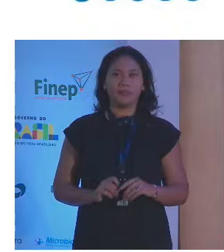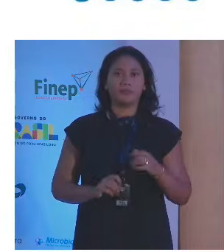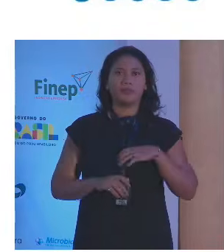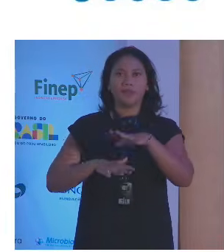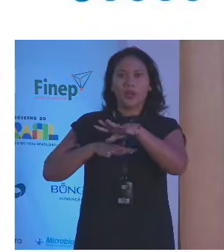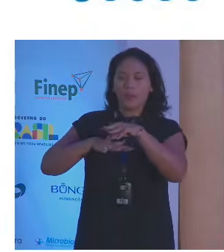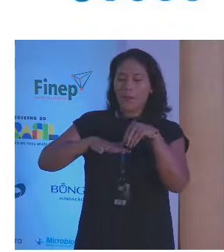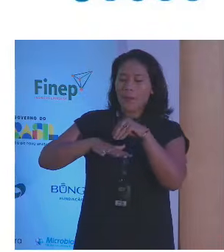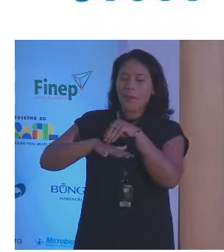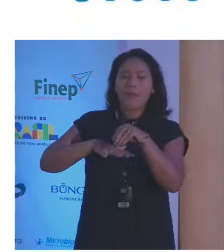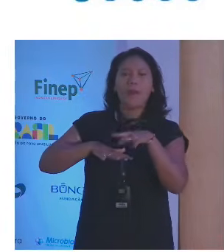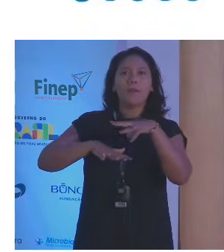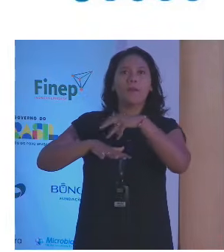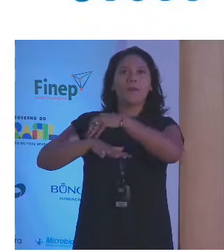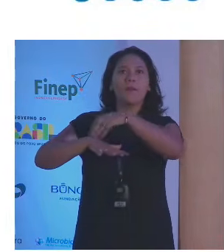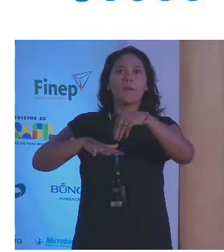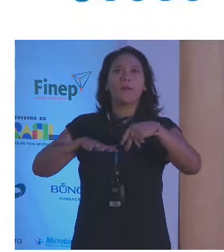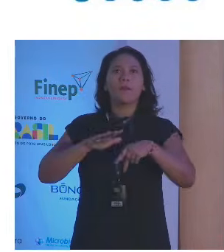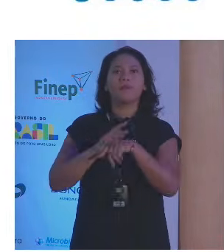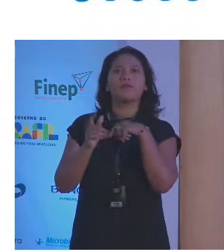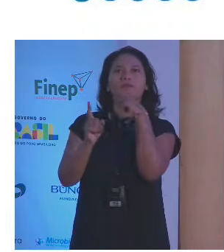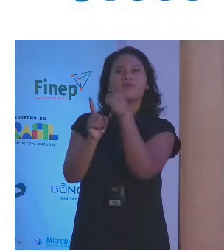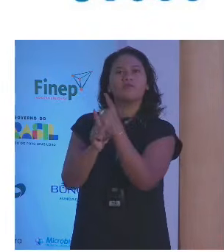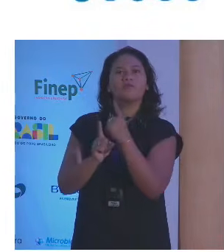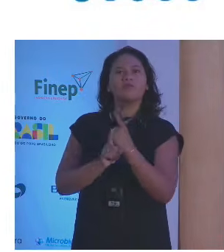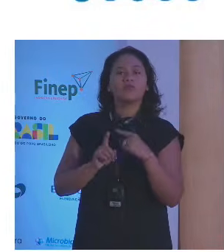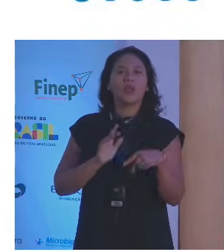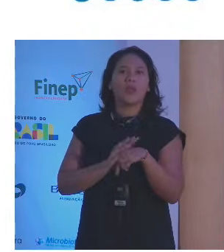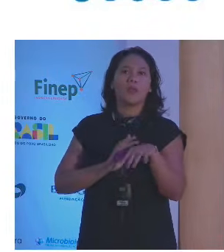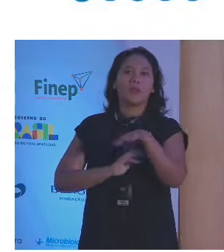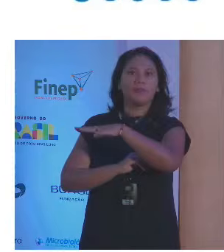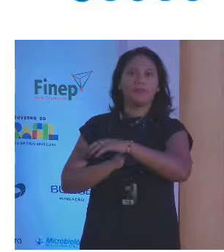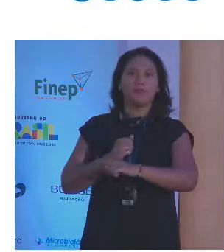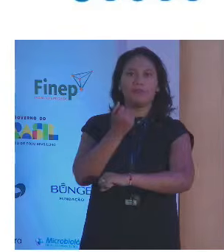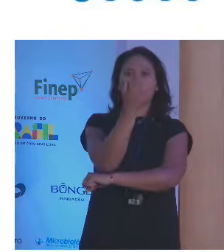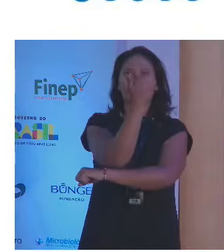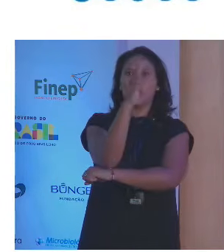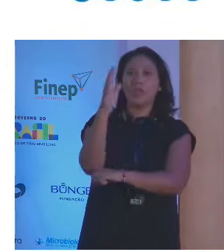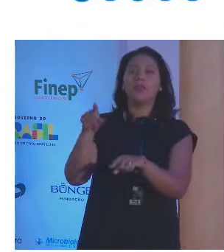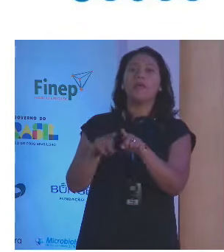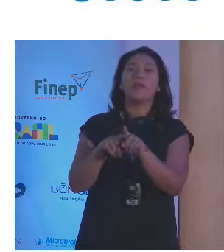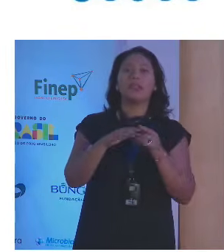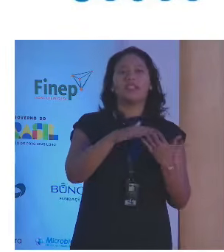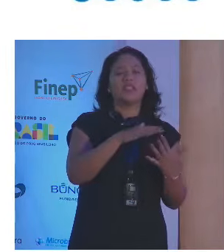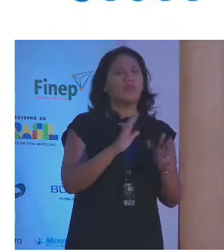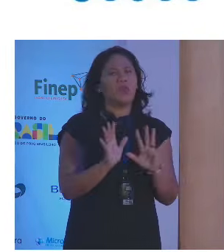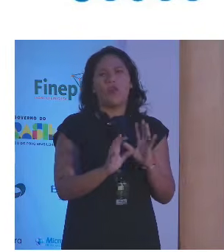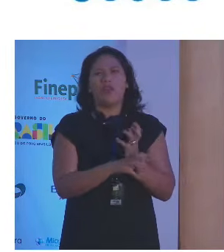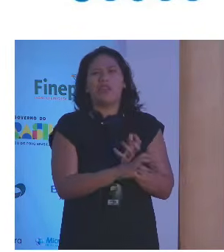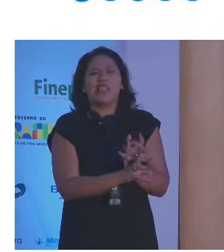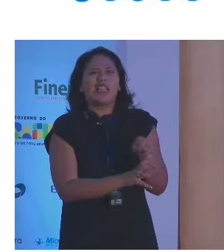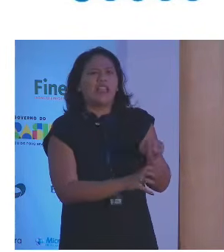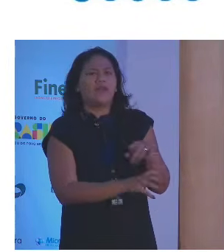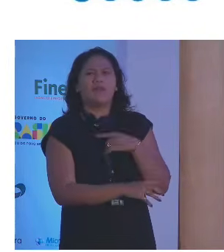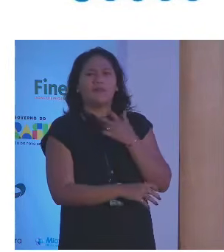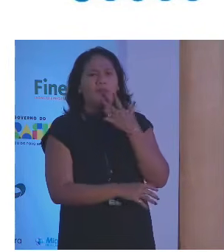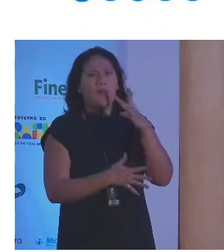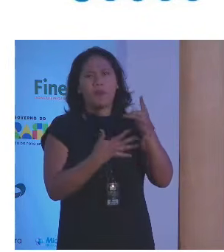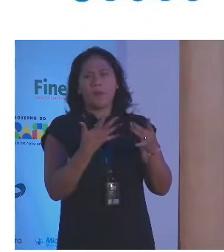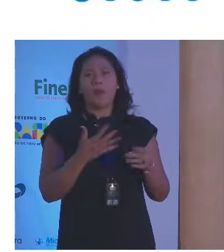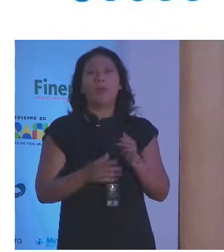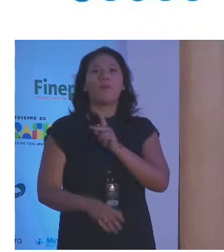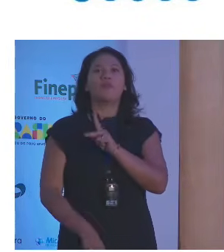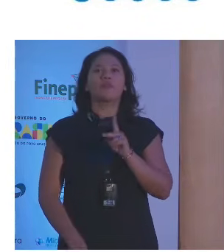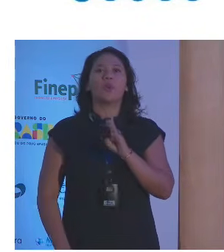mapeamento, né, identificação de áreas de recifes mesofóticos nessa região. Não vou entrar em muito detalhe, né? O professor Bjorn